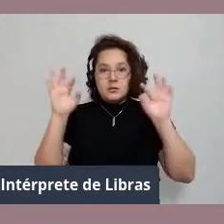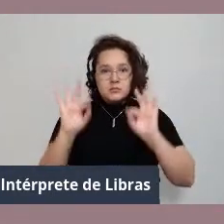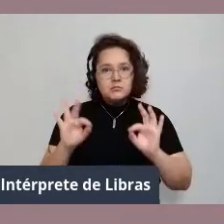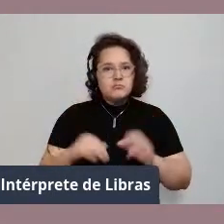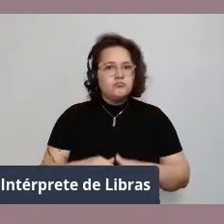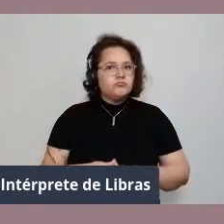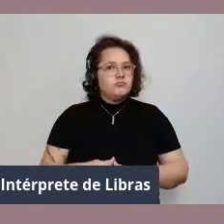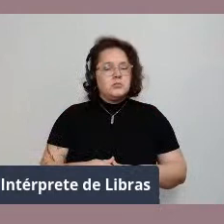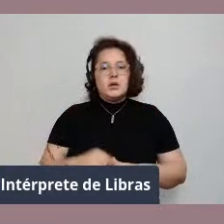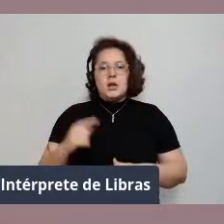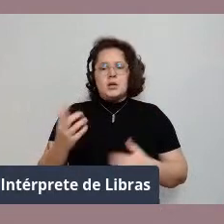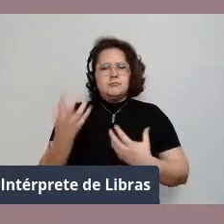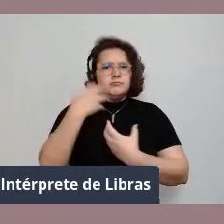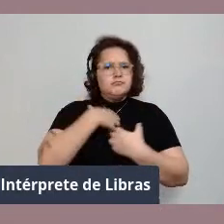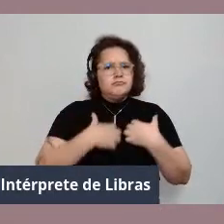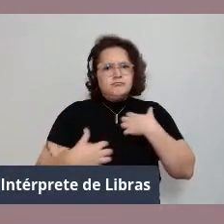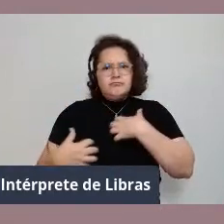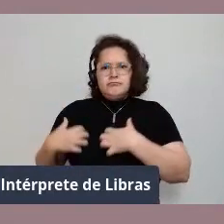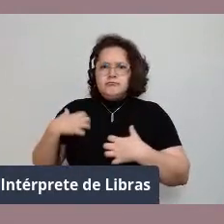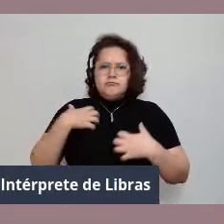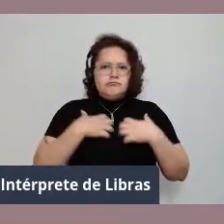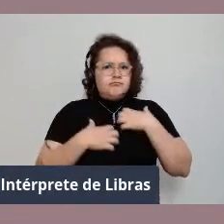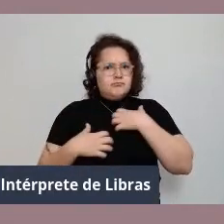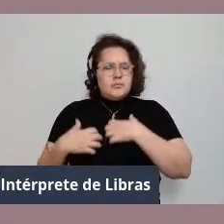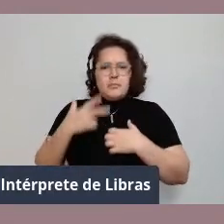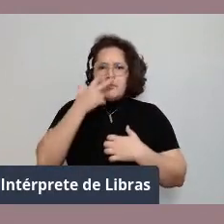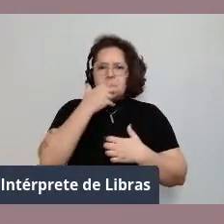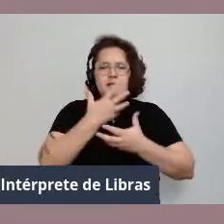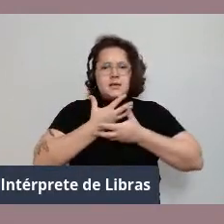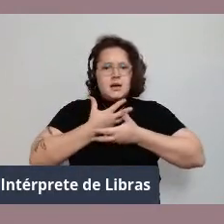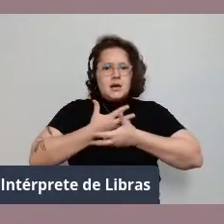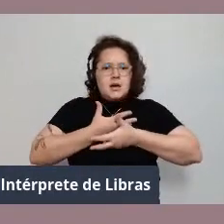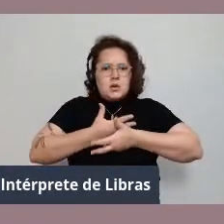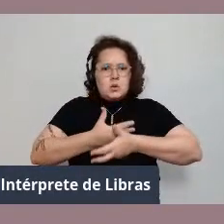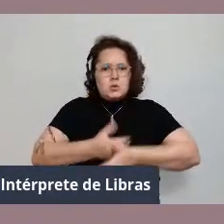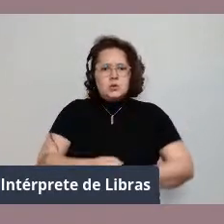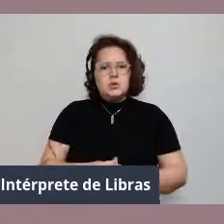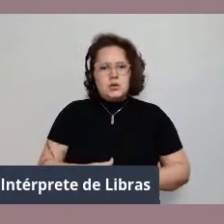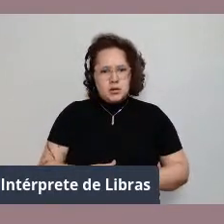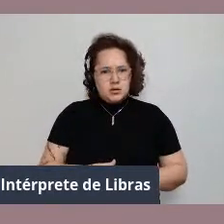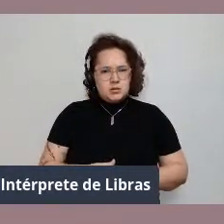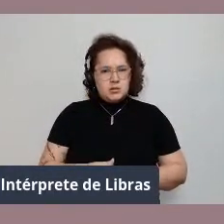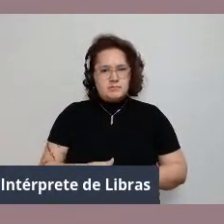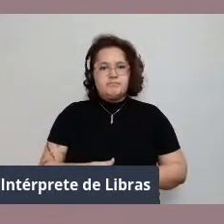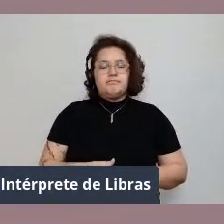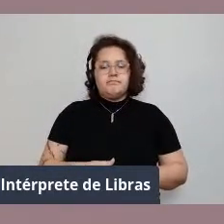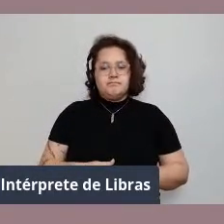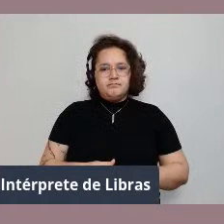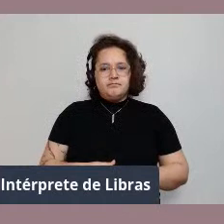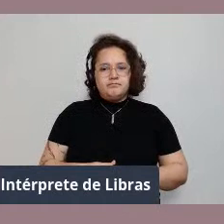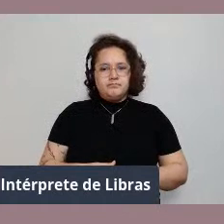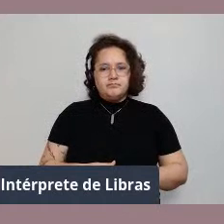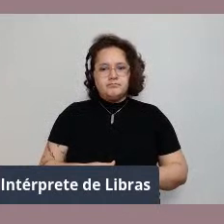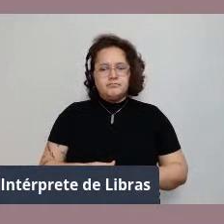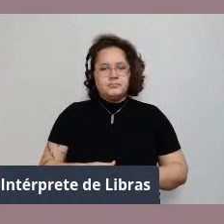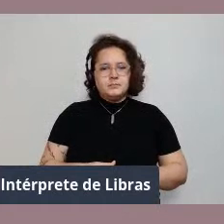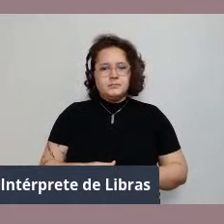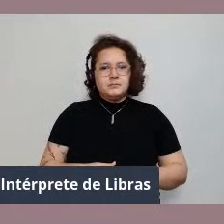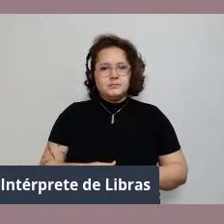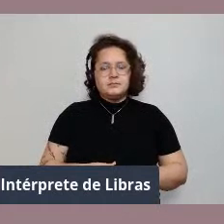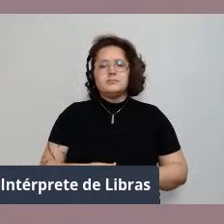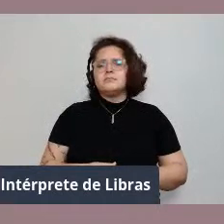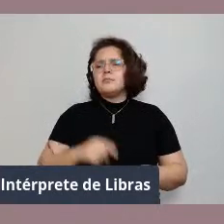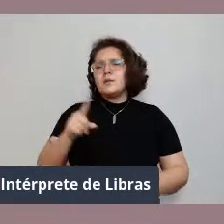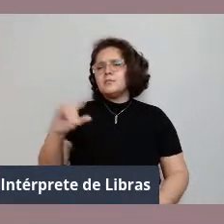aflita, perturbada, quase angustiada e compulsiva. Acabou por me